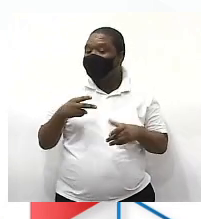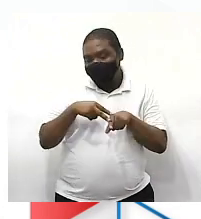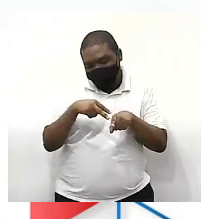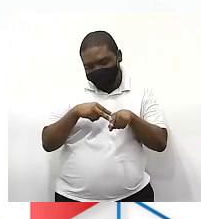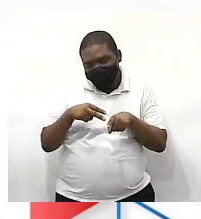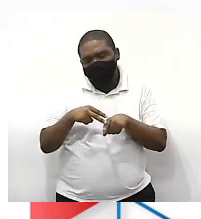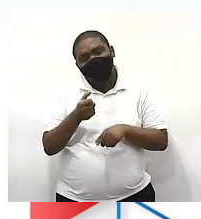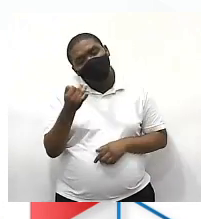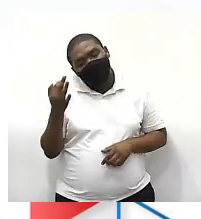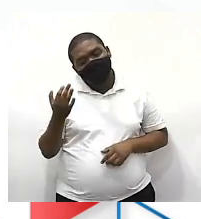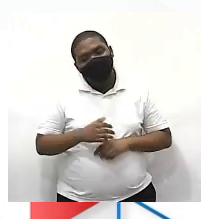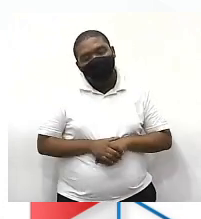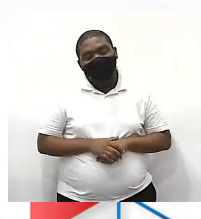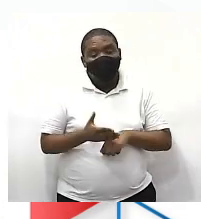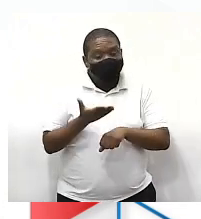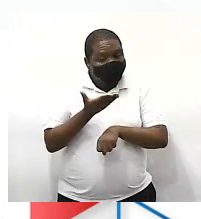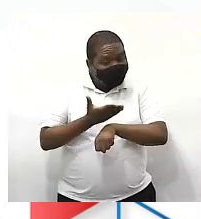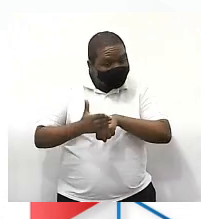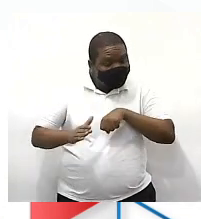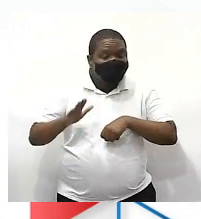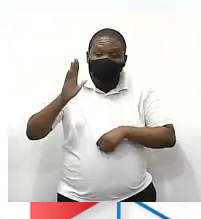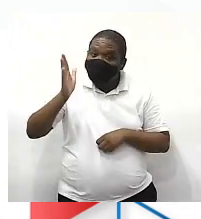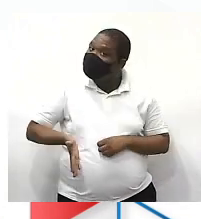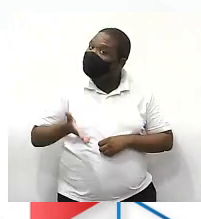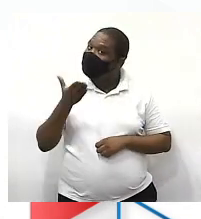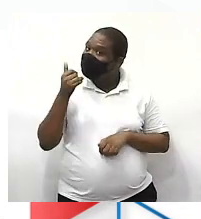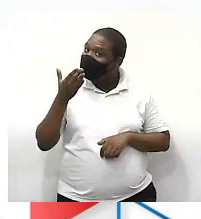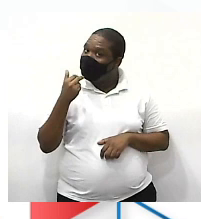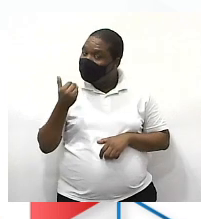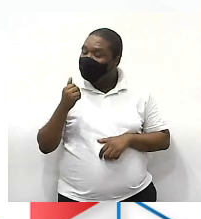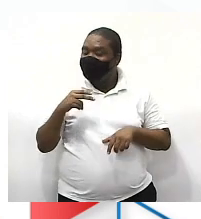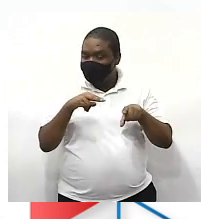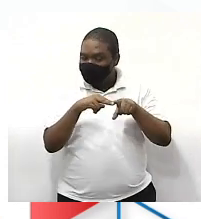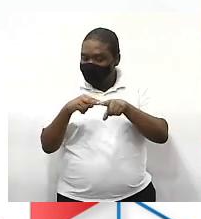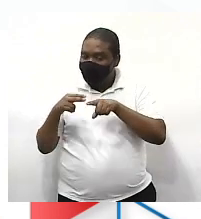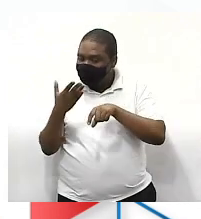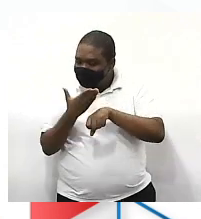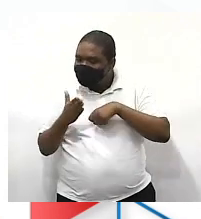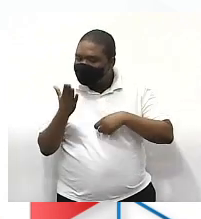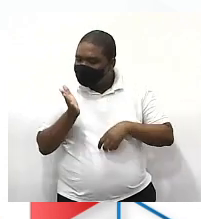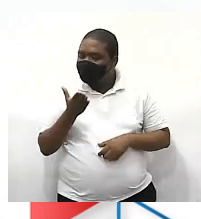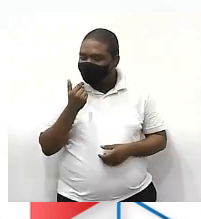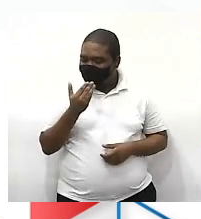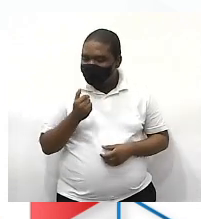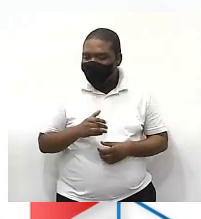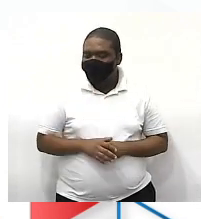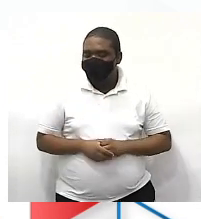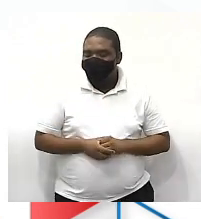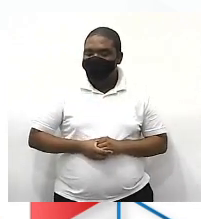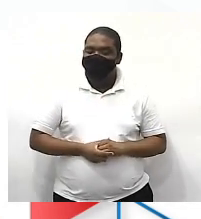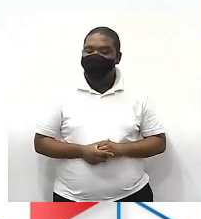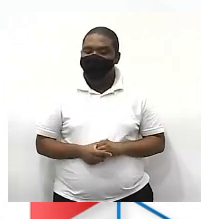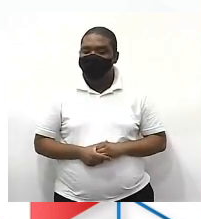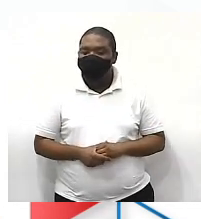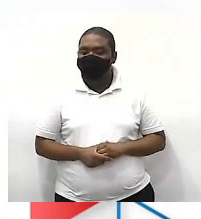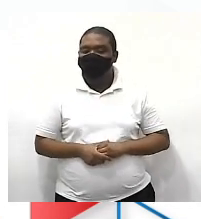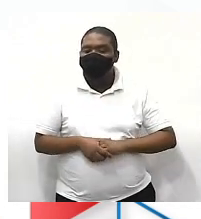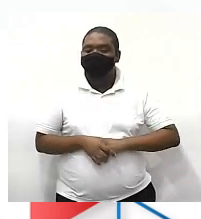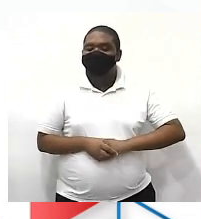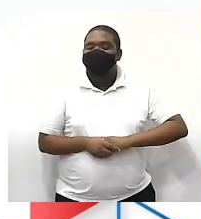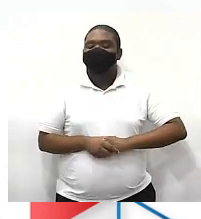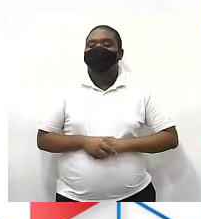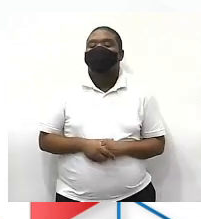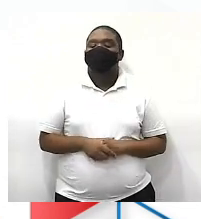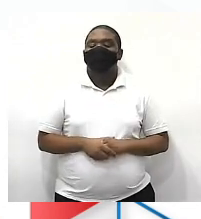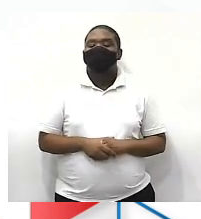aí, na parte branca, são os pedaços que foram consumidos, que comeram, tanto Arthur